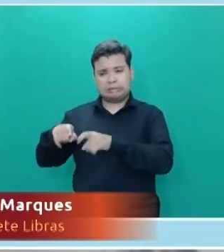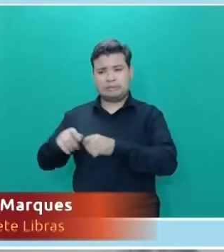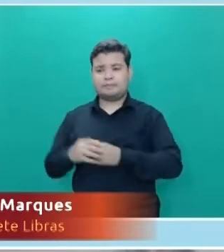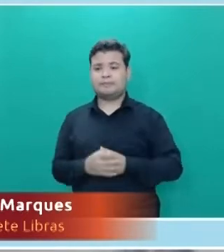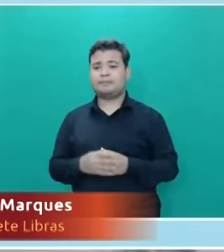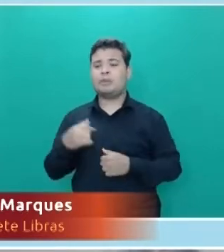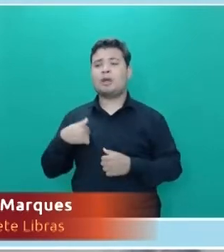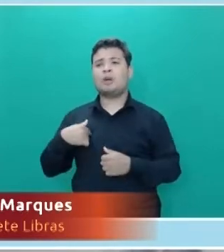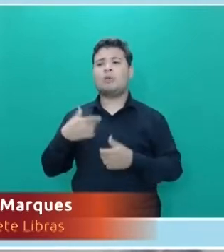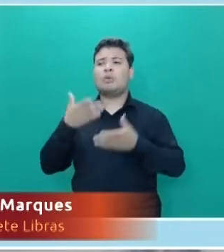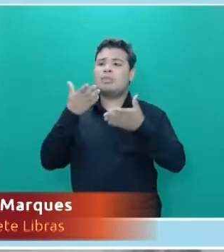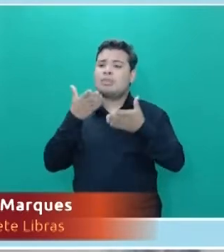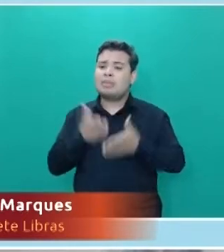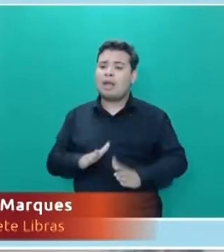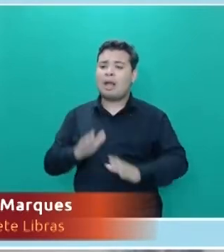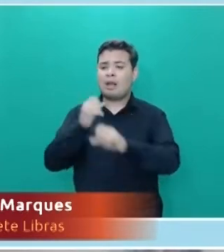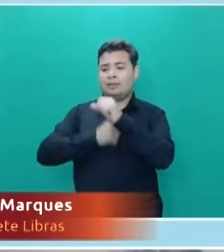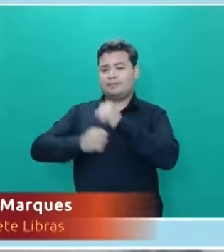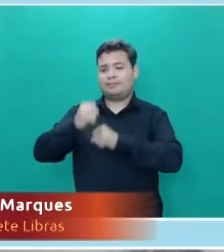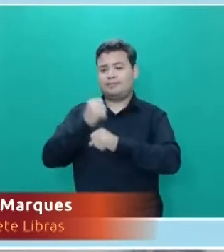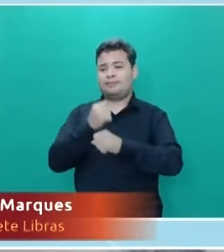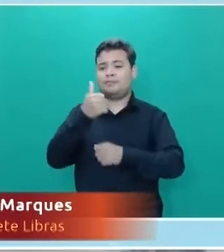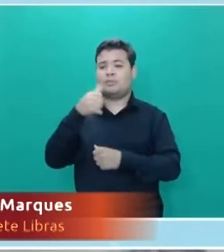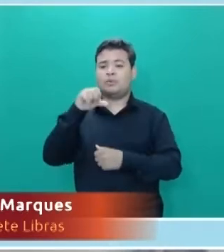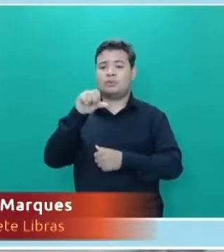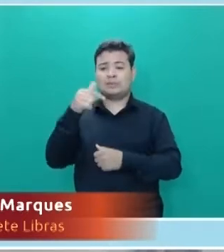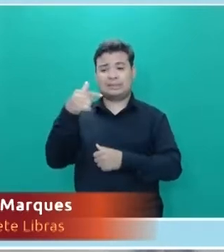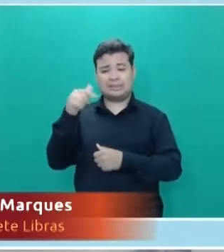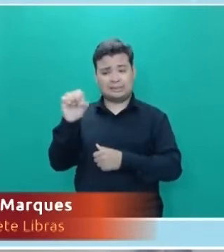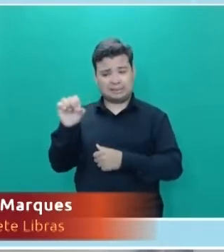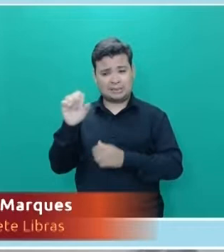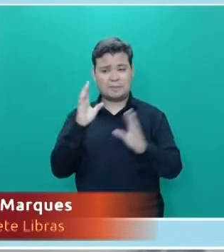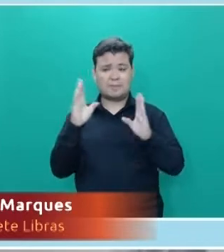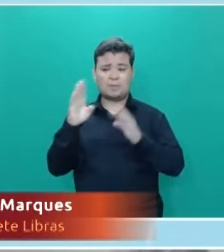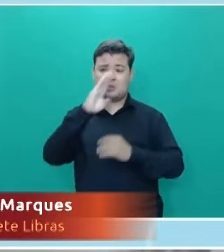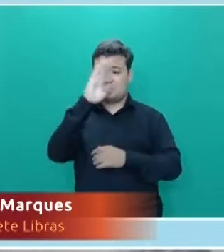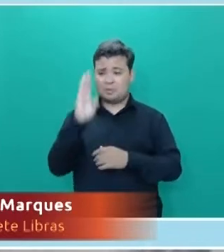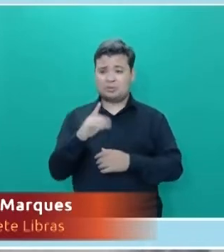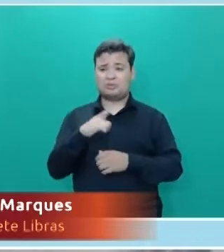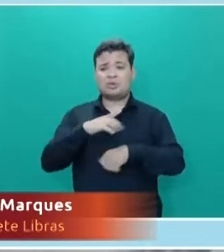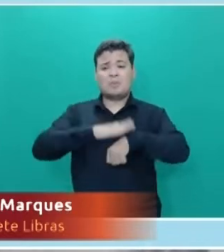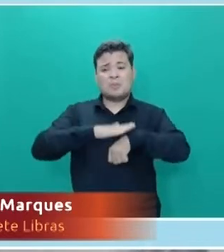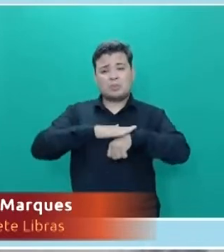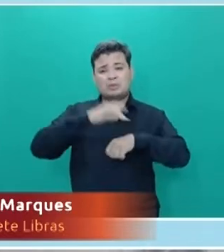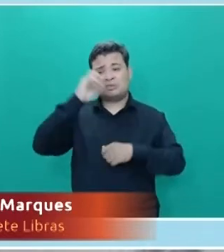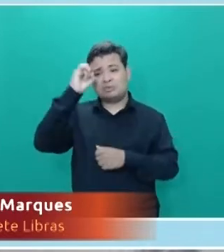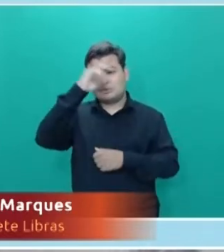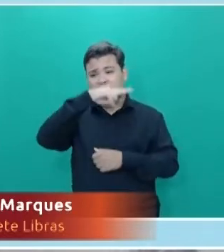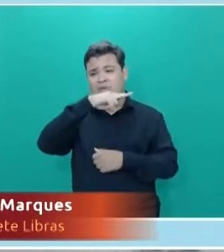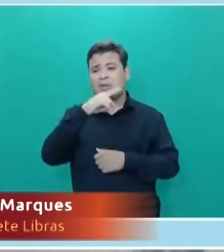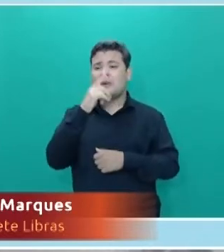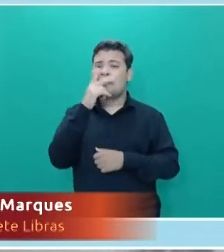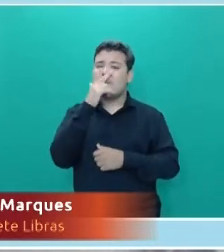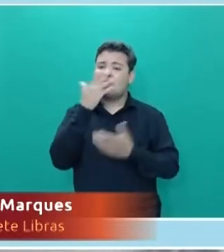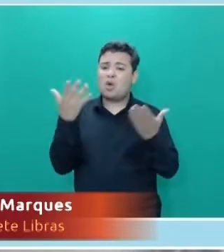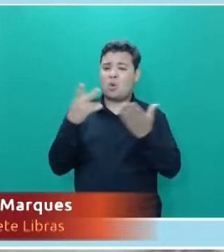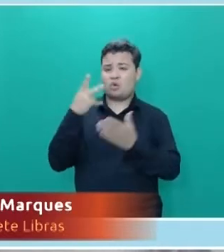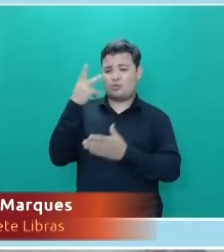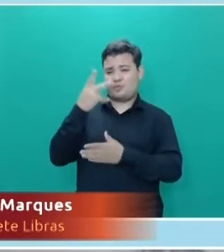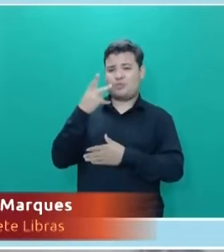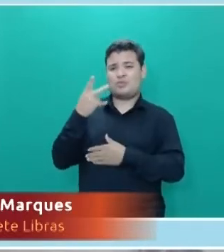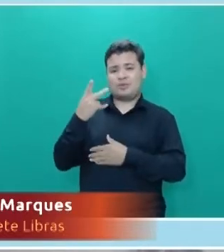ano que o Brasil vivia também um momento muito difícil, um pouco parecido com a conjuntura política que nós vivemos